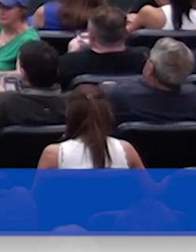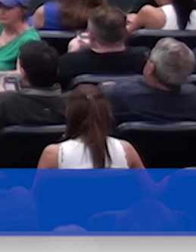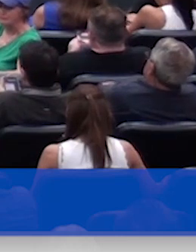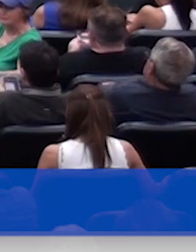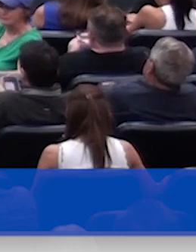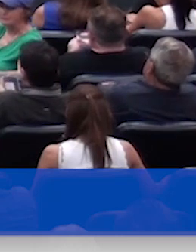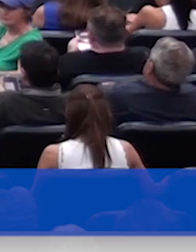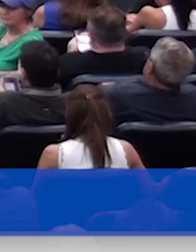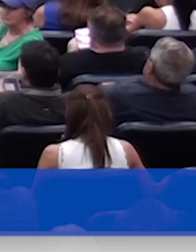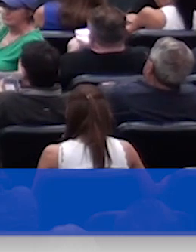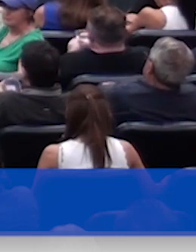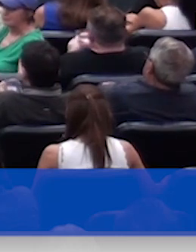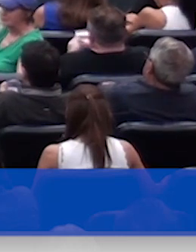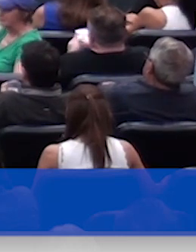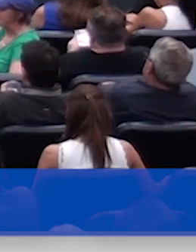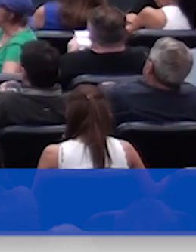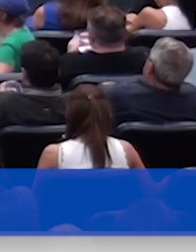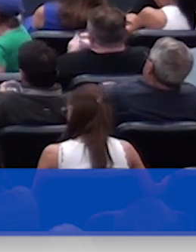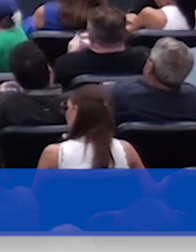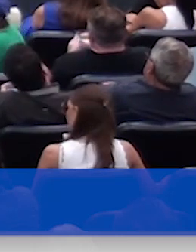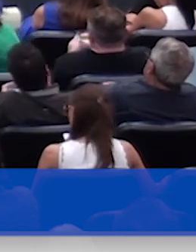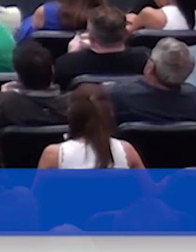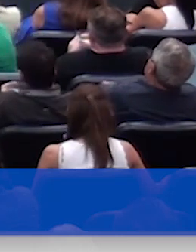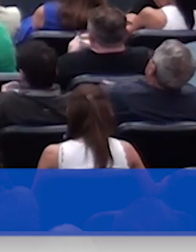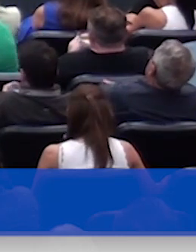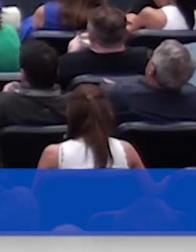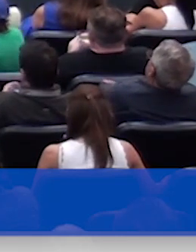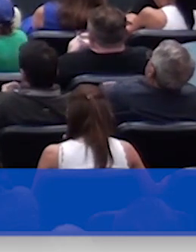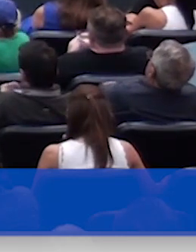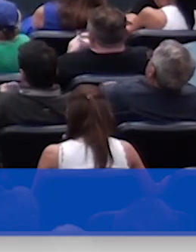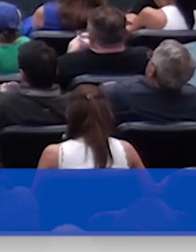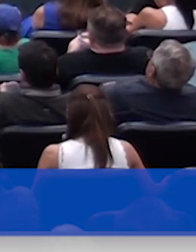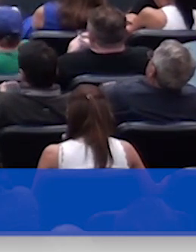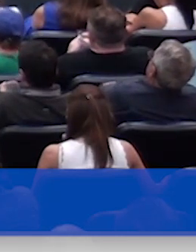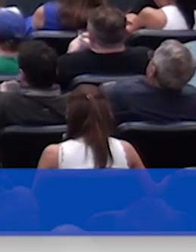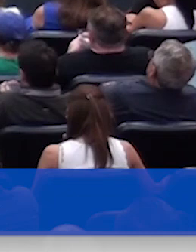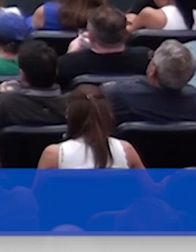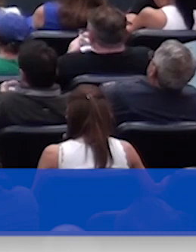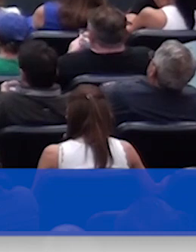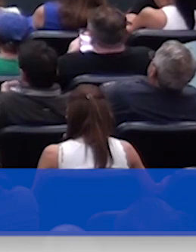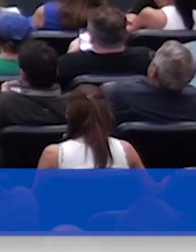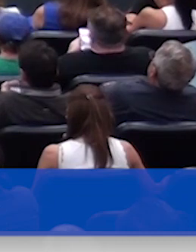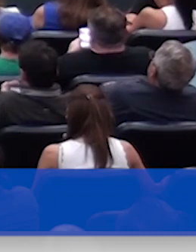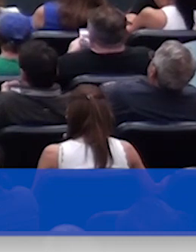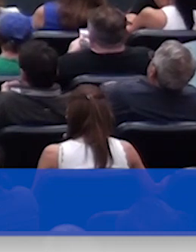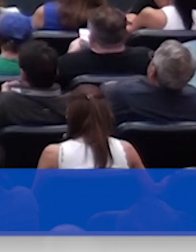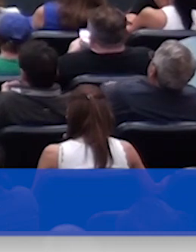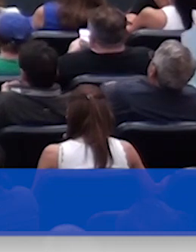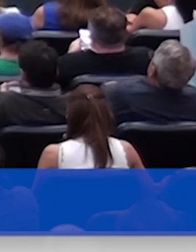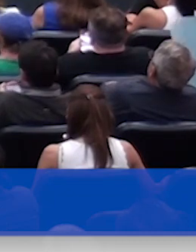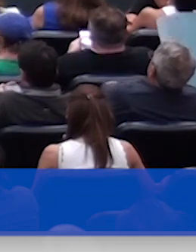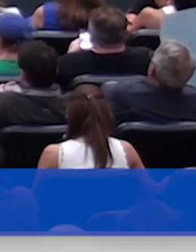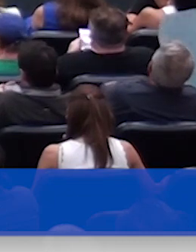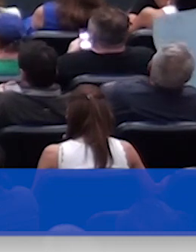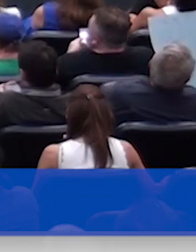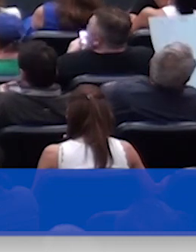pauta. E o vereador terá o direito do seu grande expediente, logo seja restabelecida essa questão da energia. Tá